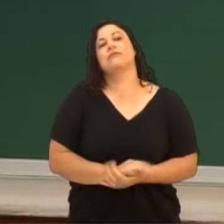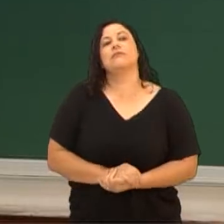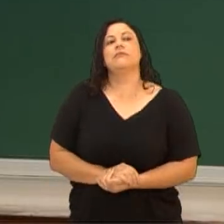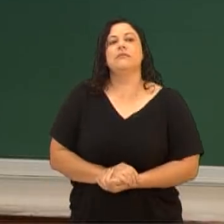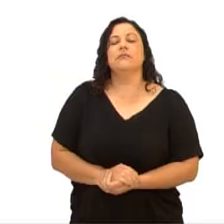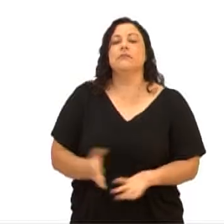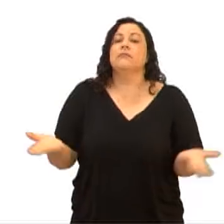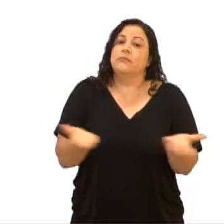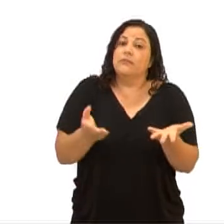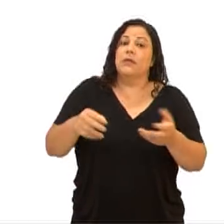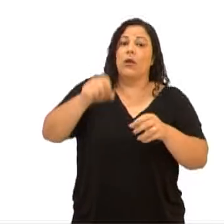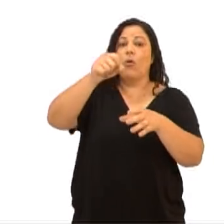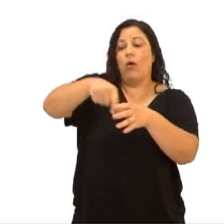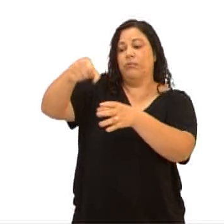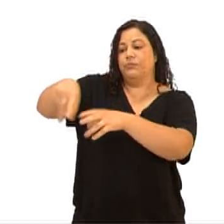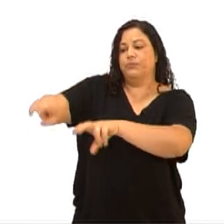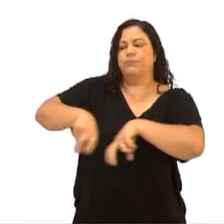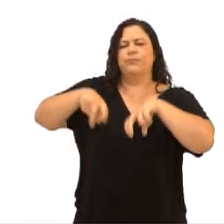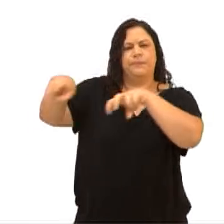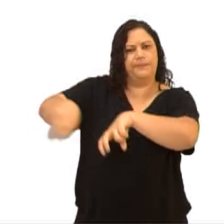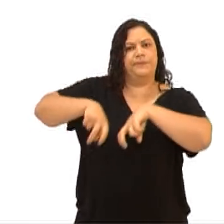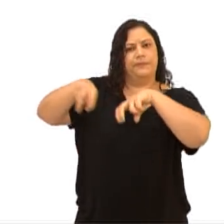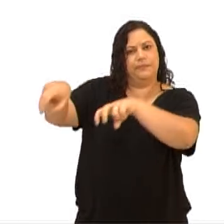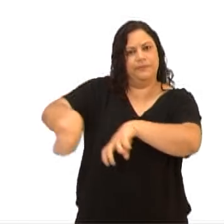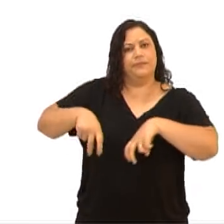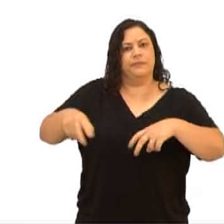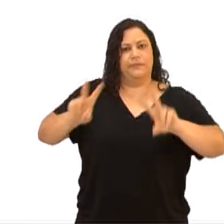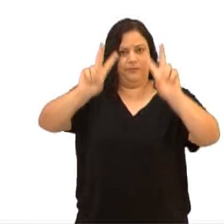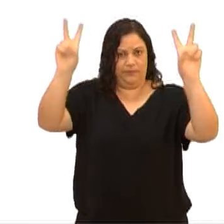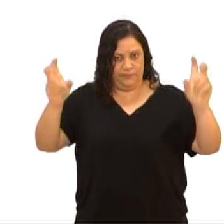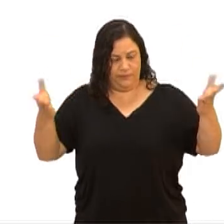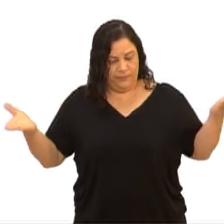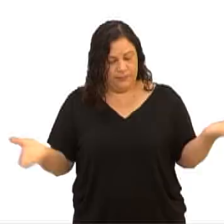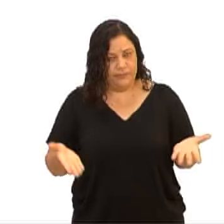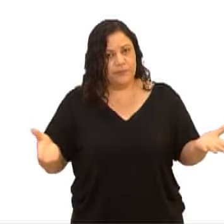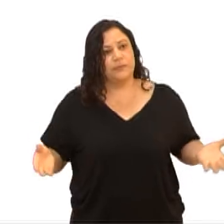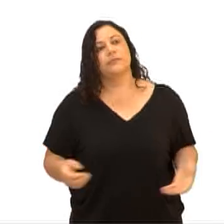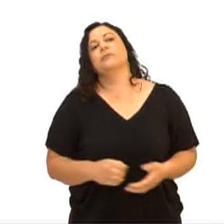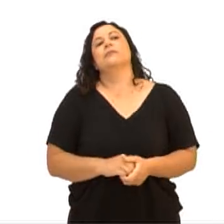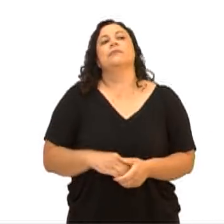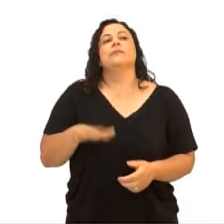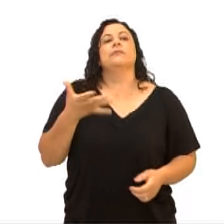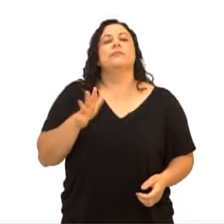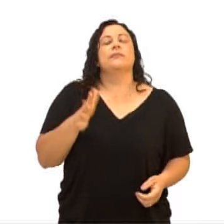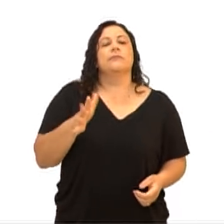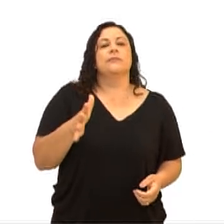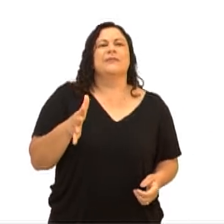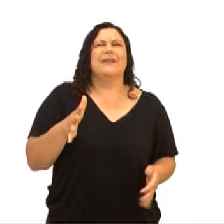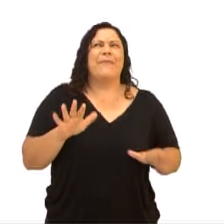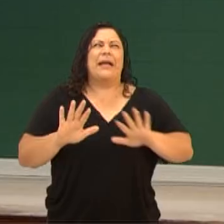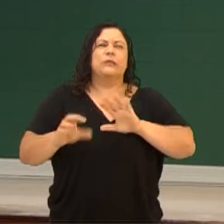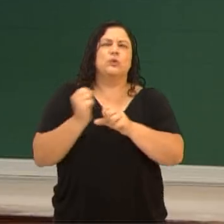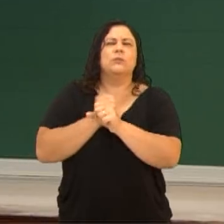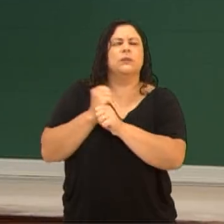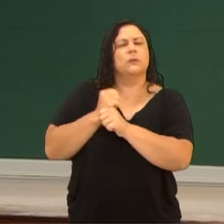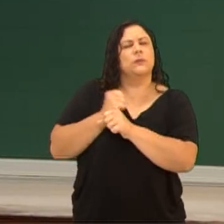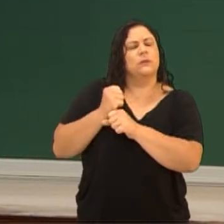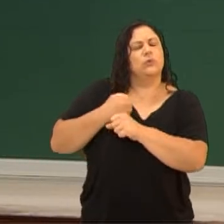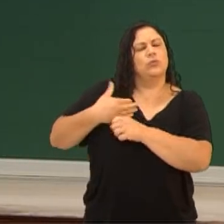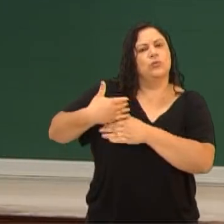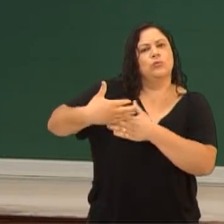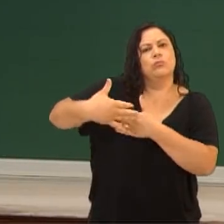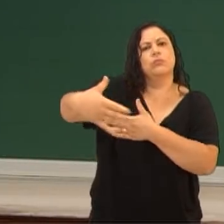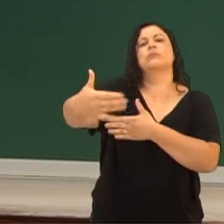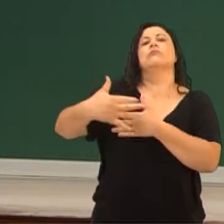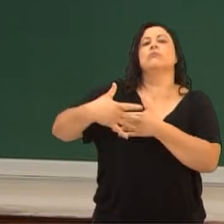Já na agricultura, né, também prevê-se aí a médio a longo prazo, que a África possa